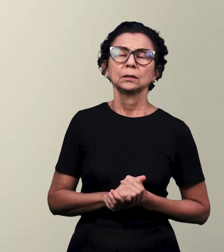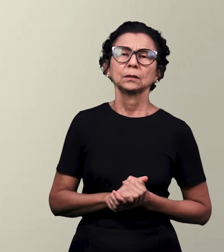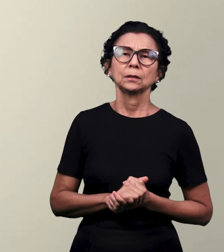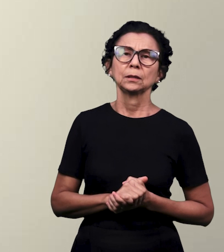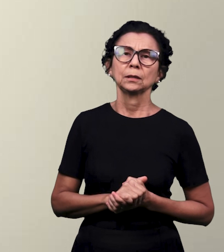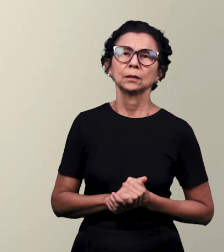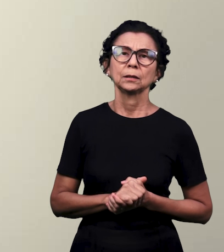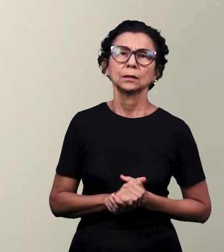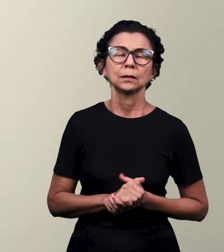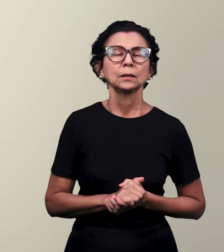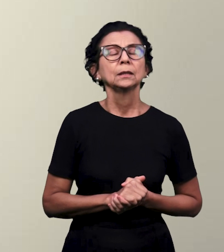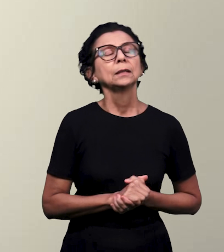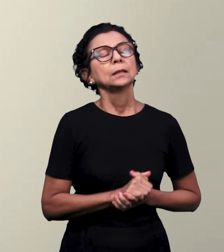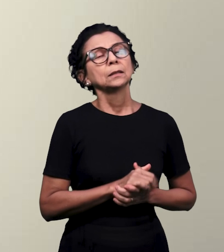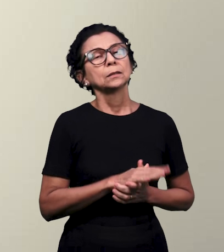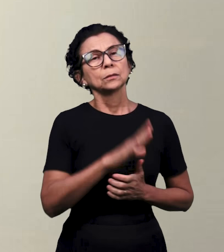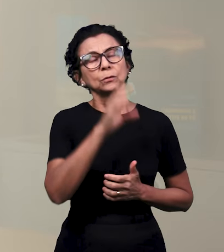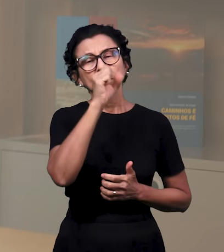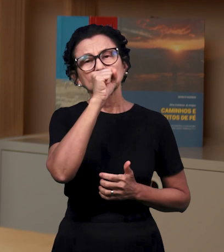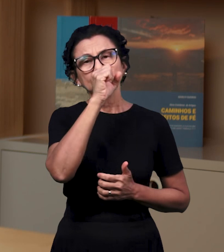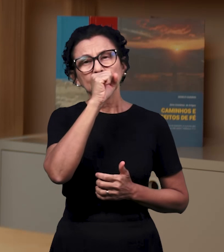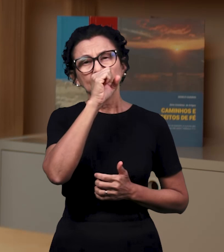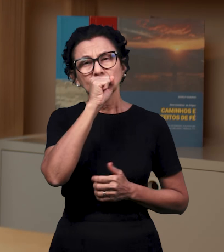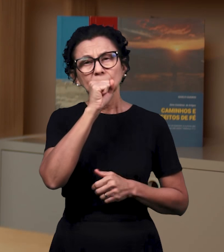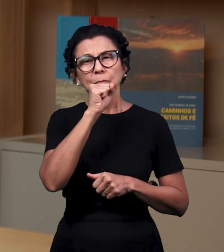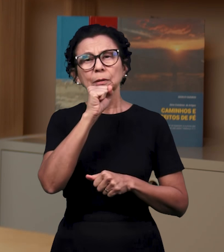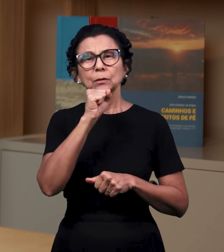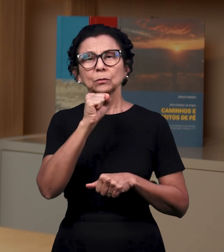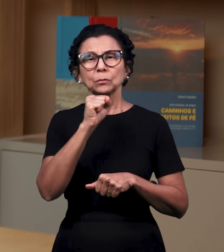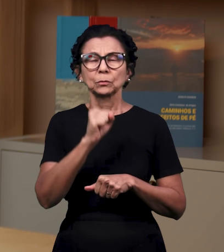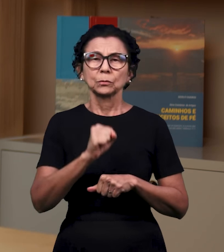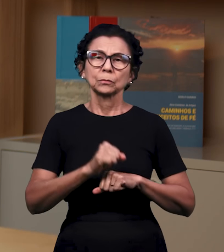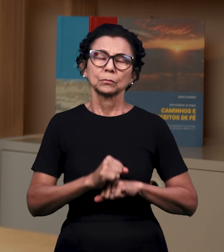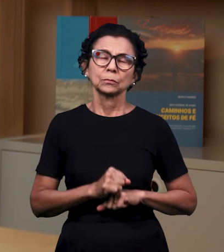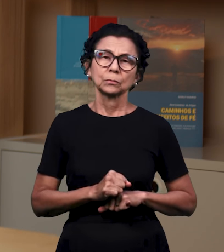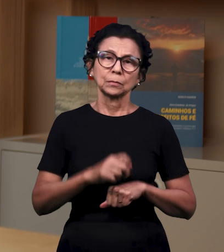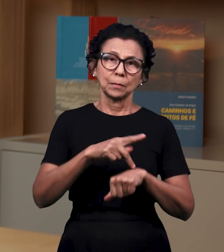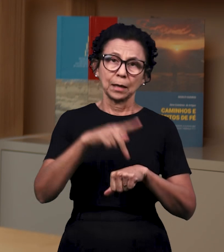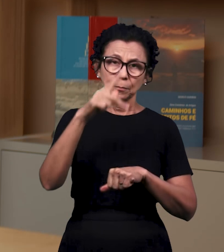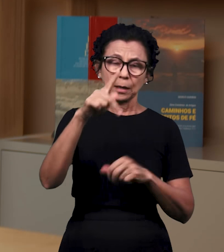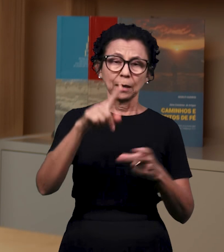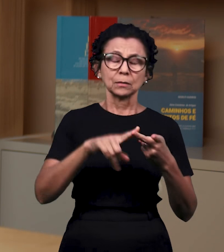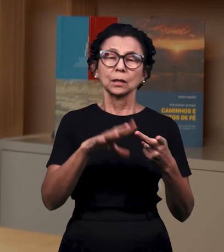ao sábado da Páscoa. Ou seja, ela era comemorada no domingo. Aí quando nós vemos